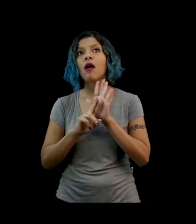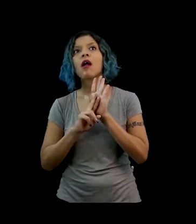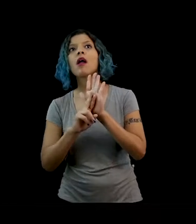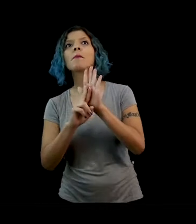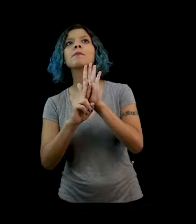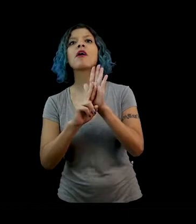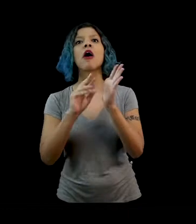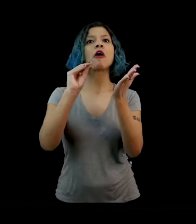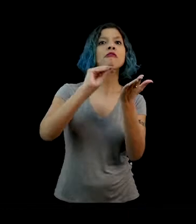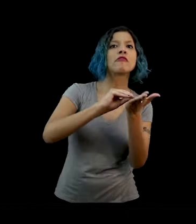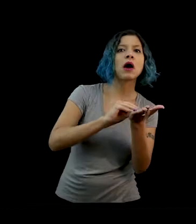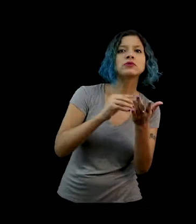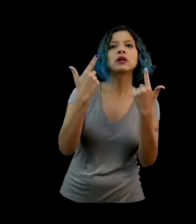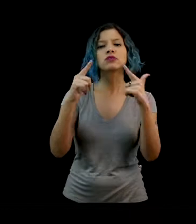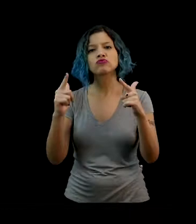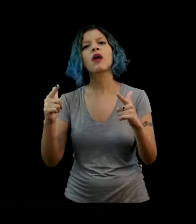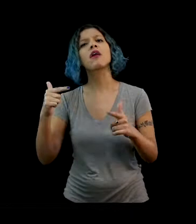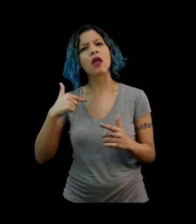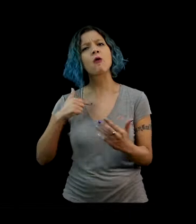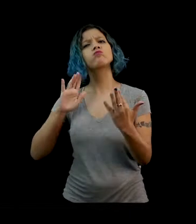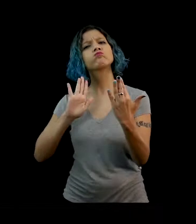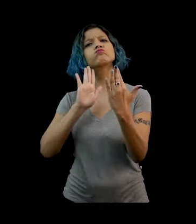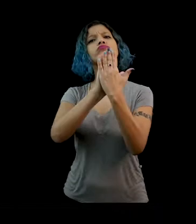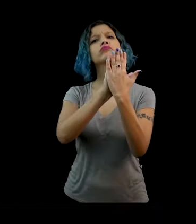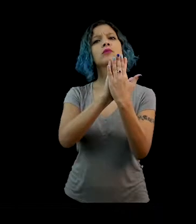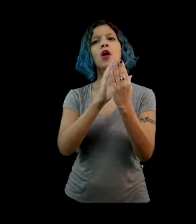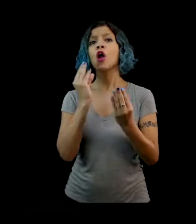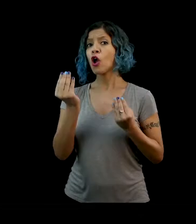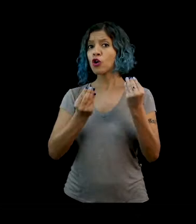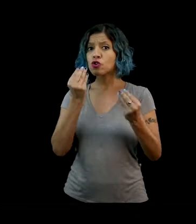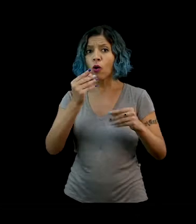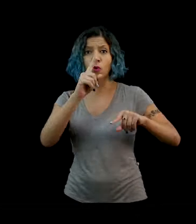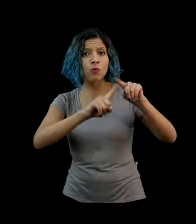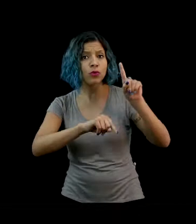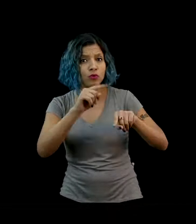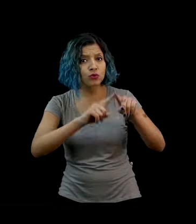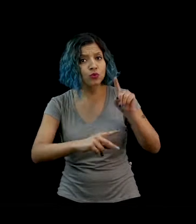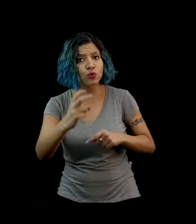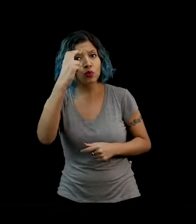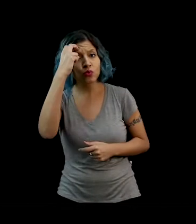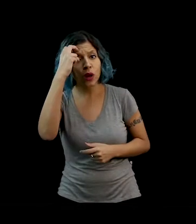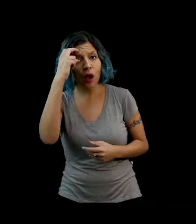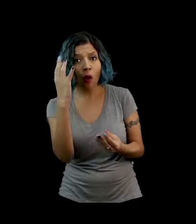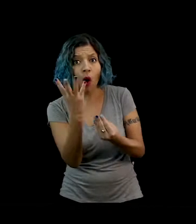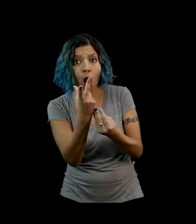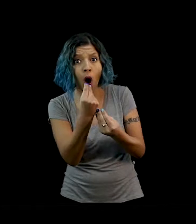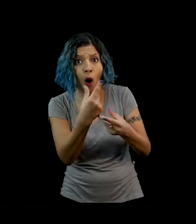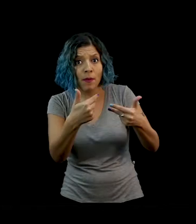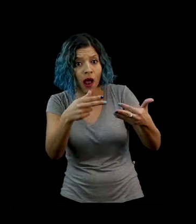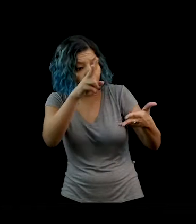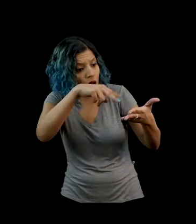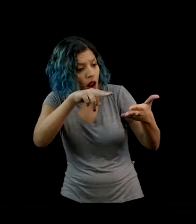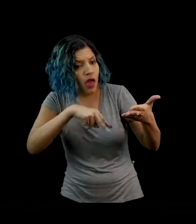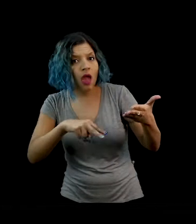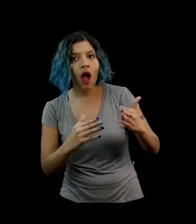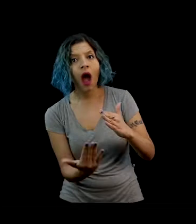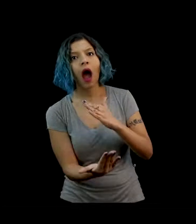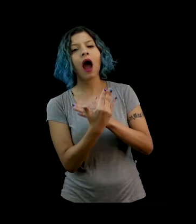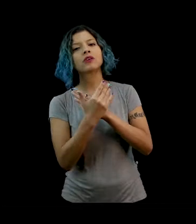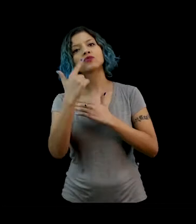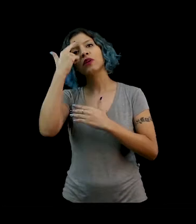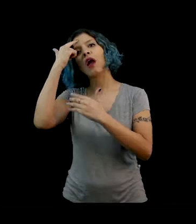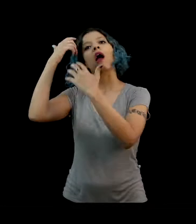Como ler uma obra como consumir um produto cultural pode te ajudar ou fazer você